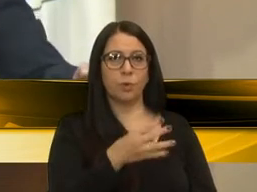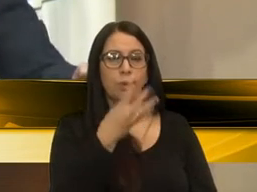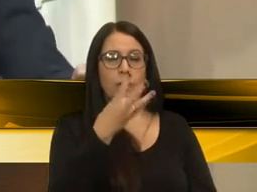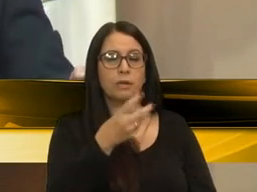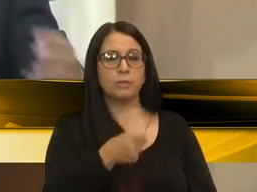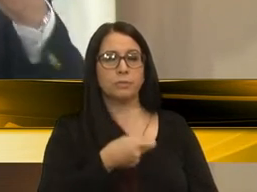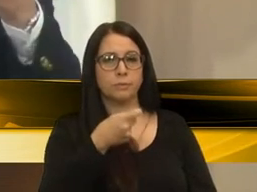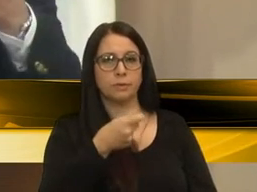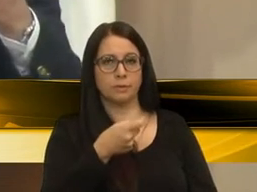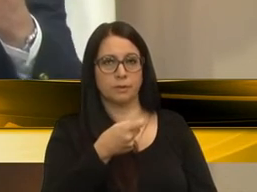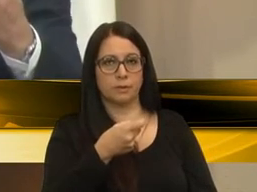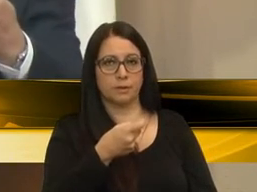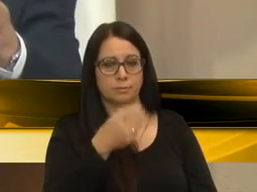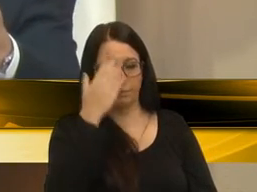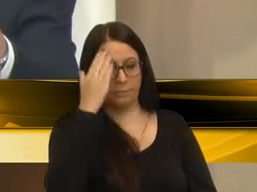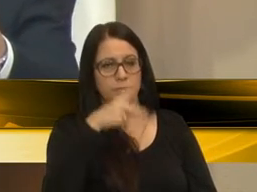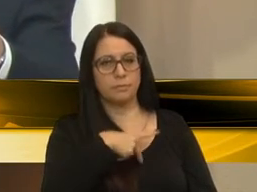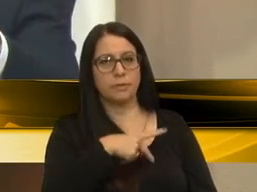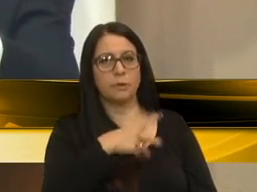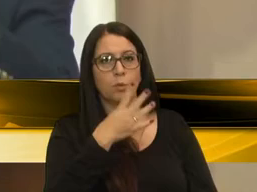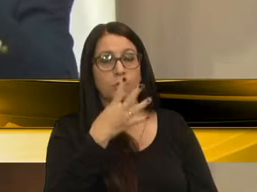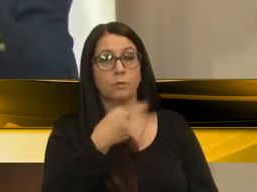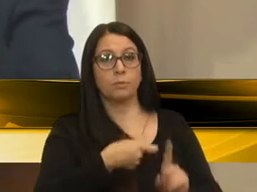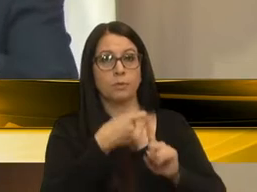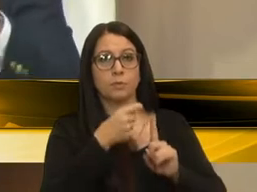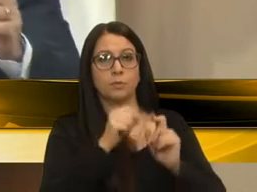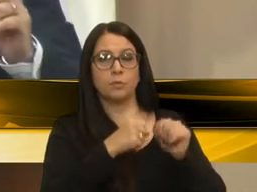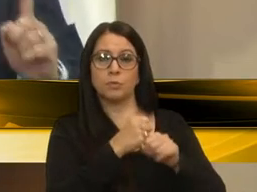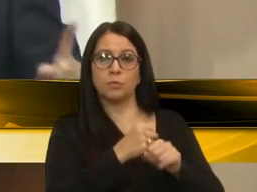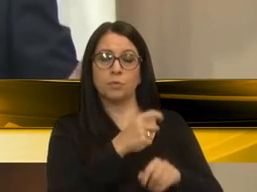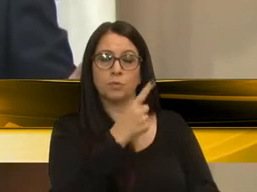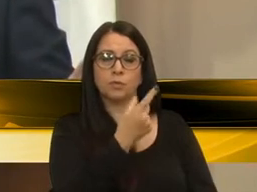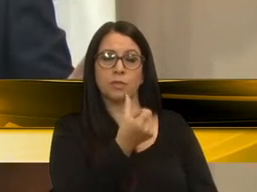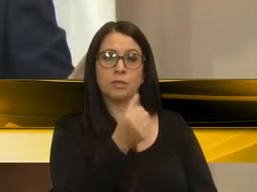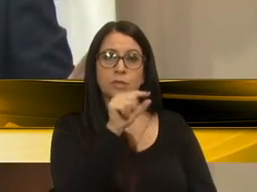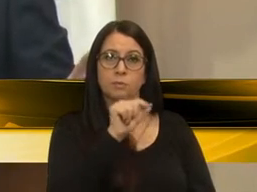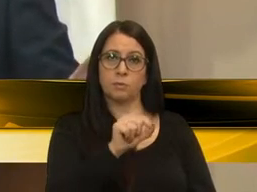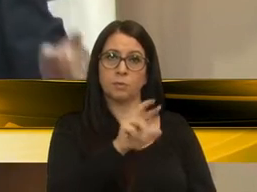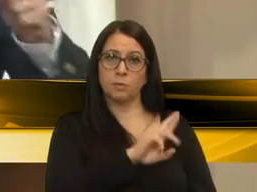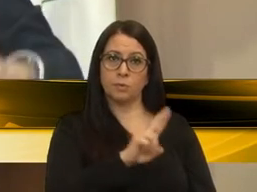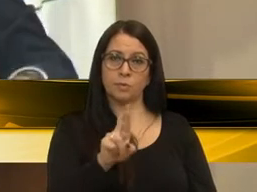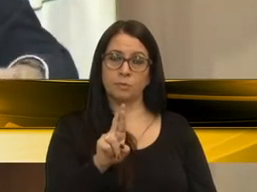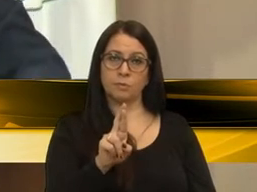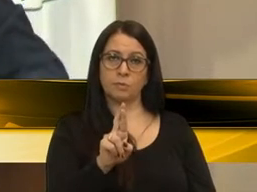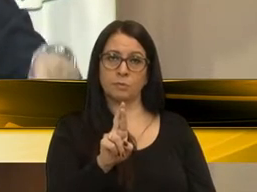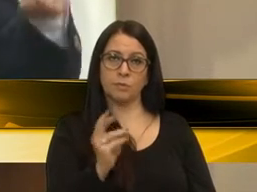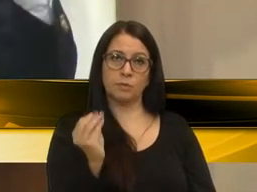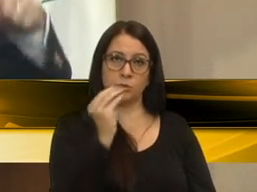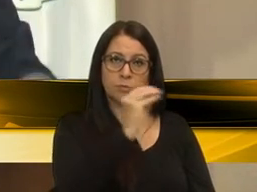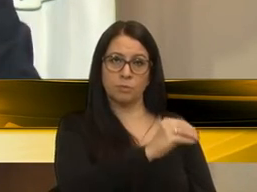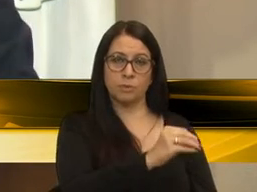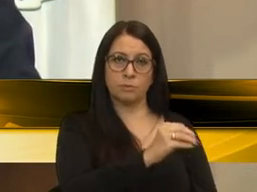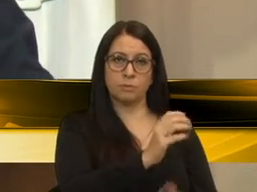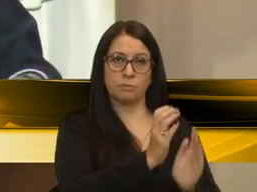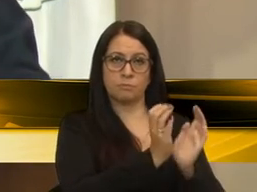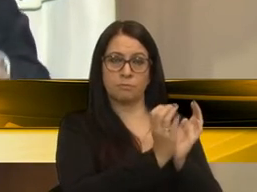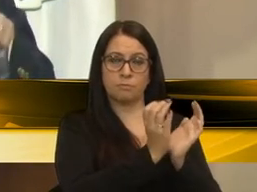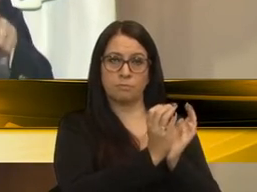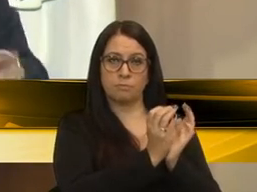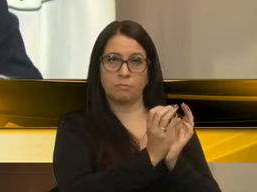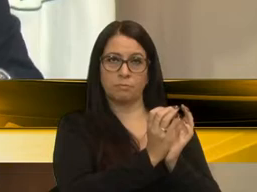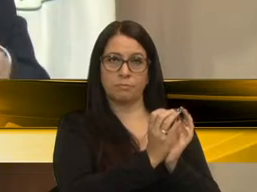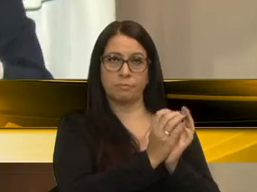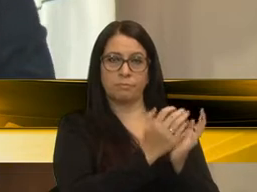obrigado, presidente, o quarto mês do ano, aonde 16 mil reais que seriam repassados para a PAI